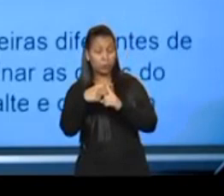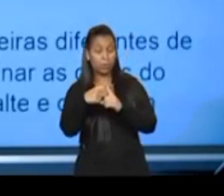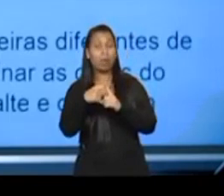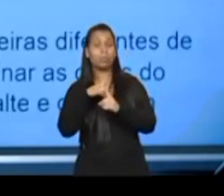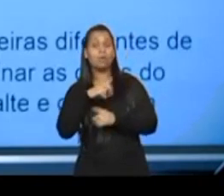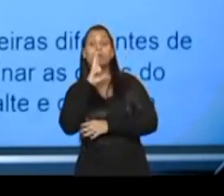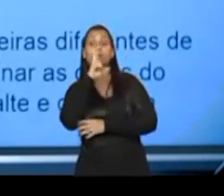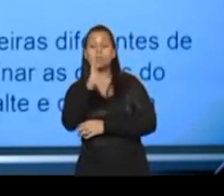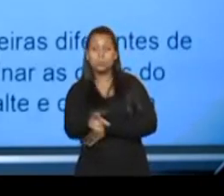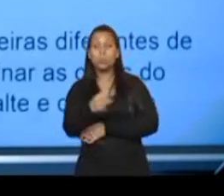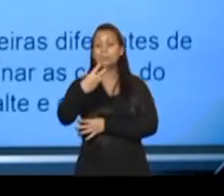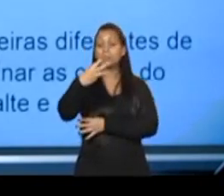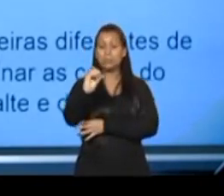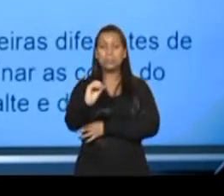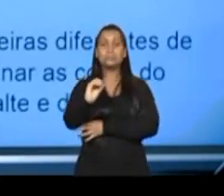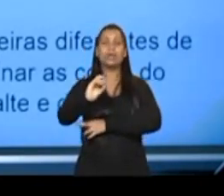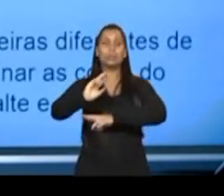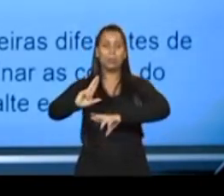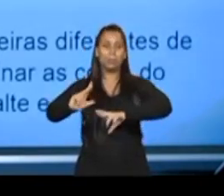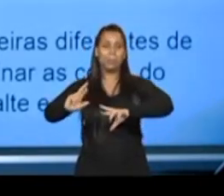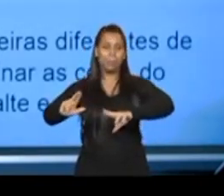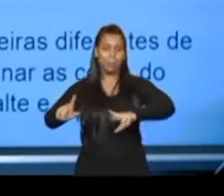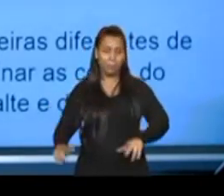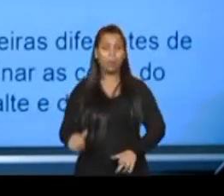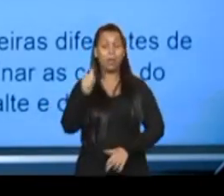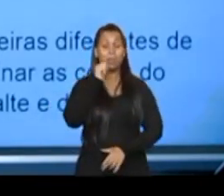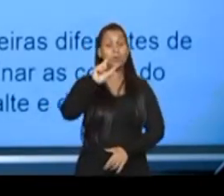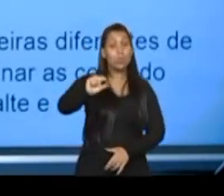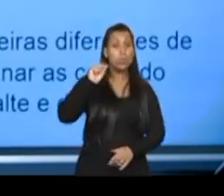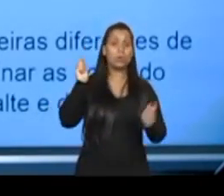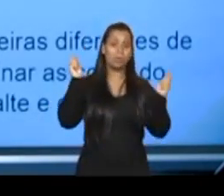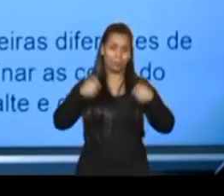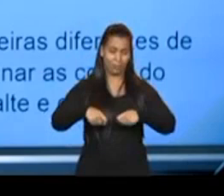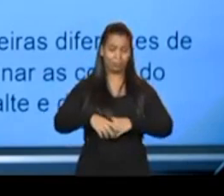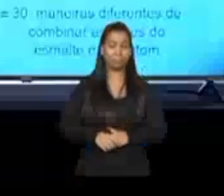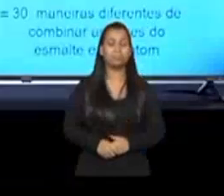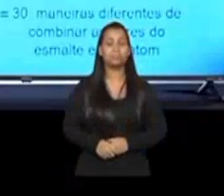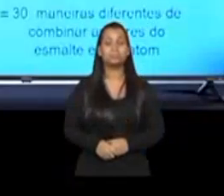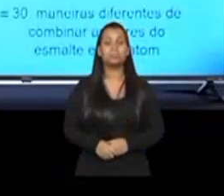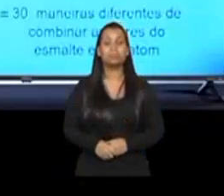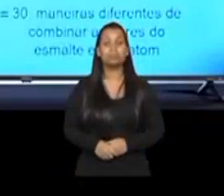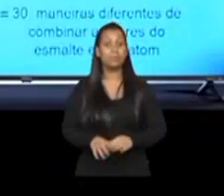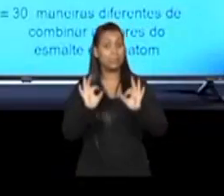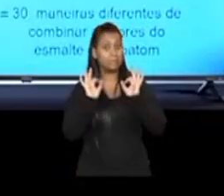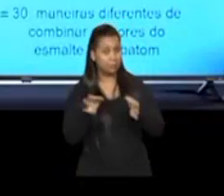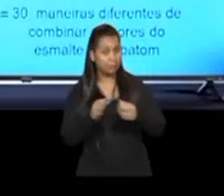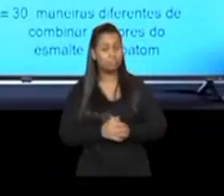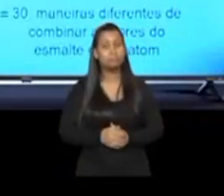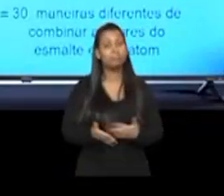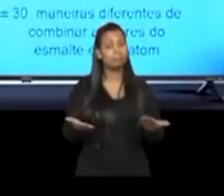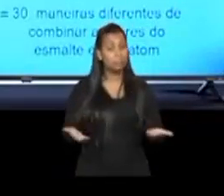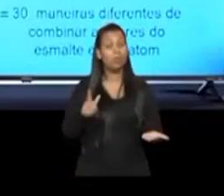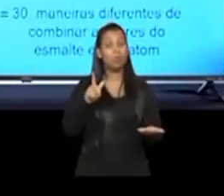de 30 combinações diferentes que a Mariana pode escolher uma dentre elas. Certo? Então esse é o